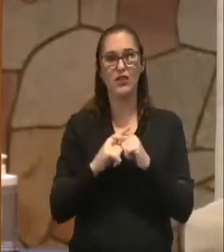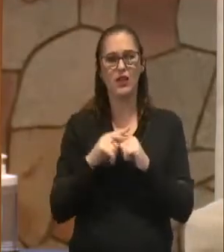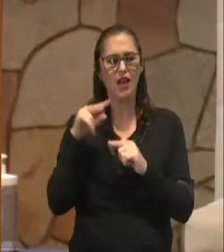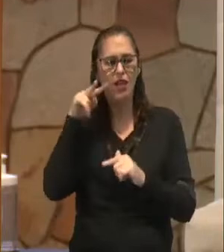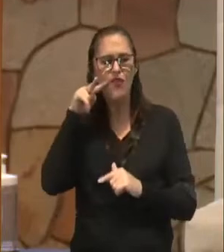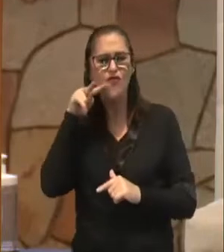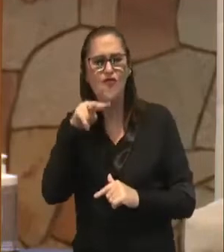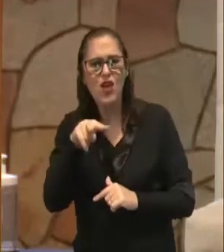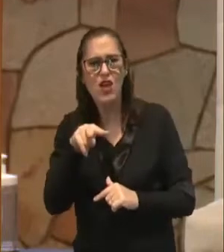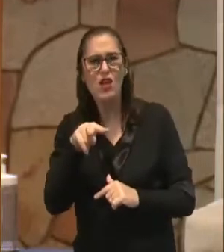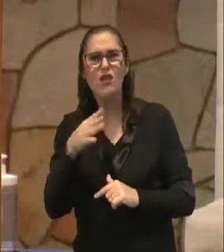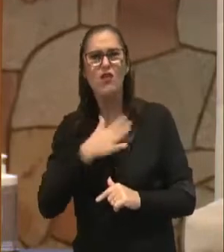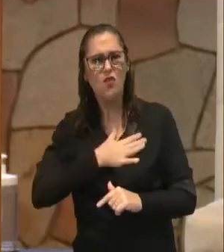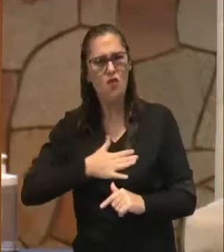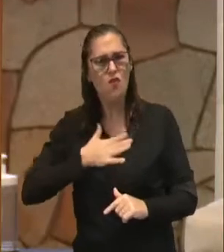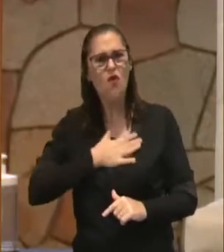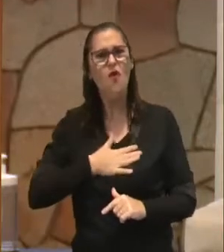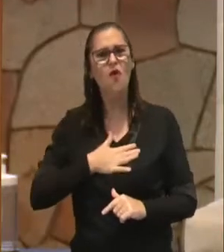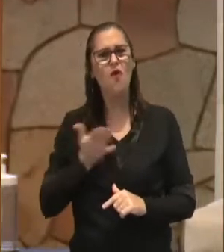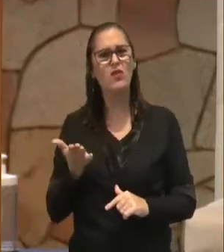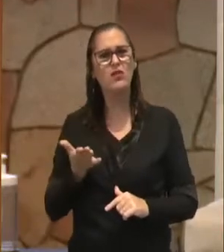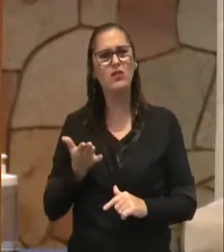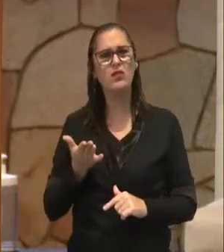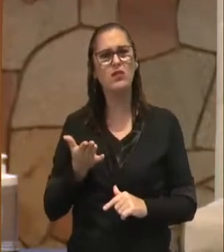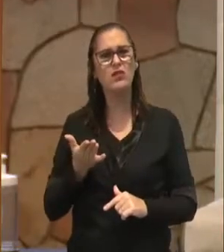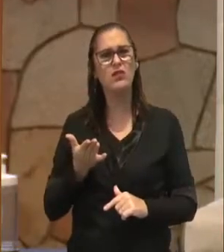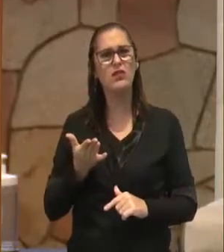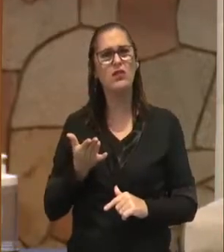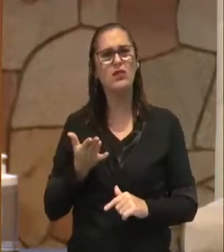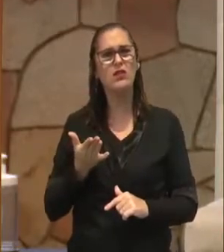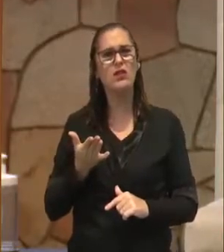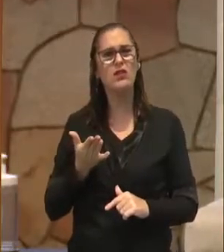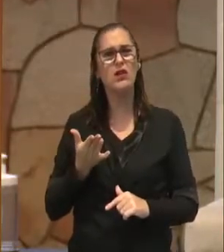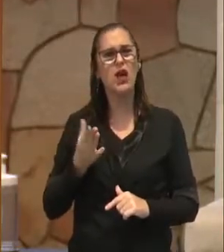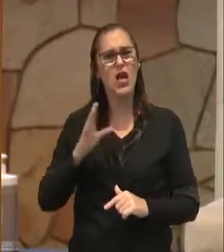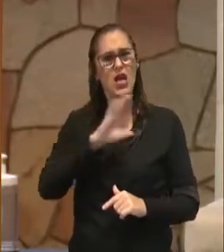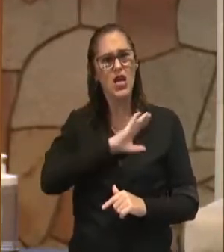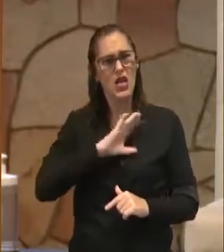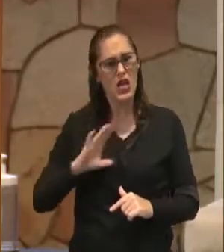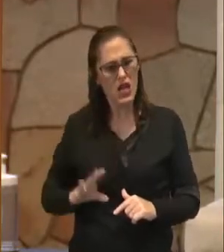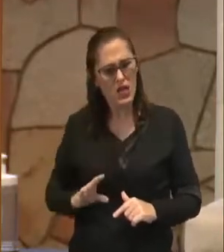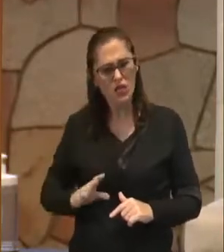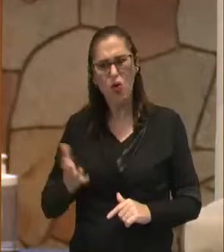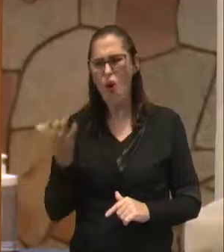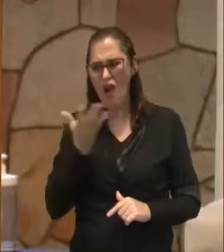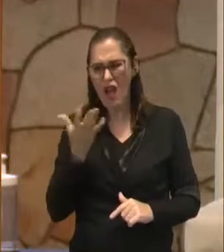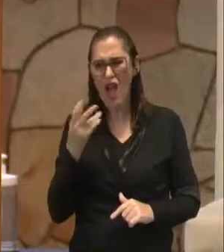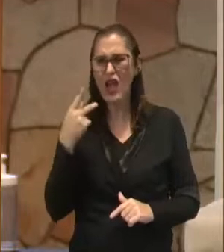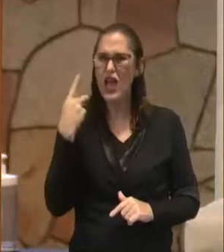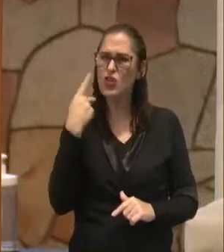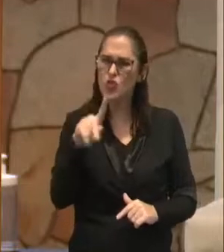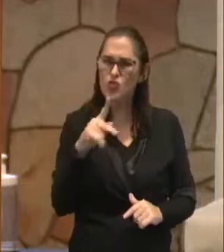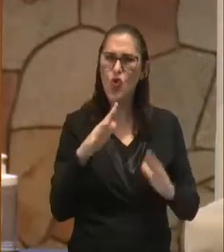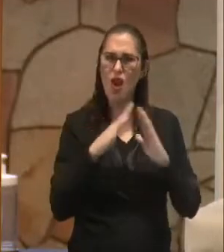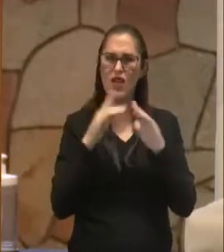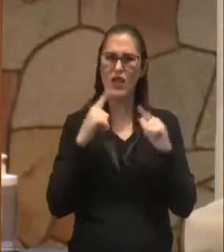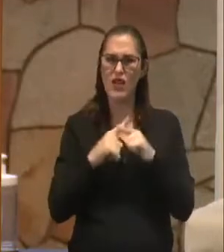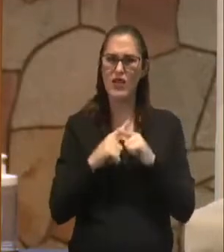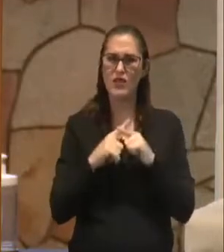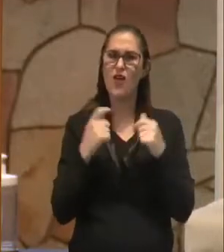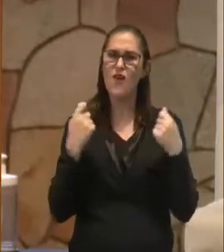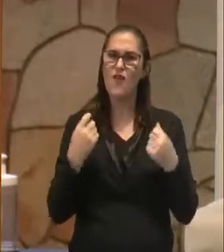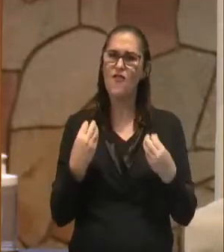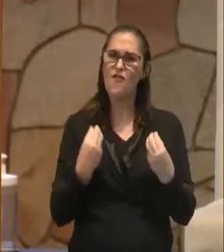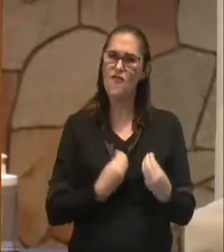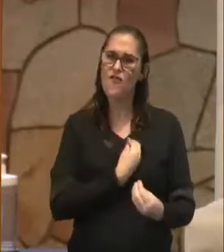Pai, mas se tem algo que Cristo preza, é que a sua igreja viva em